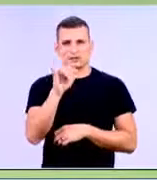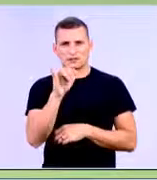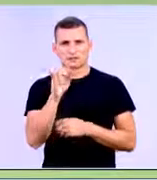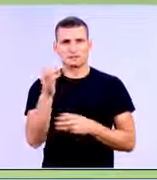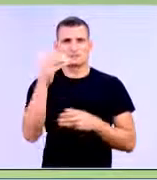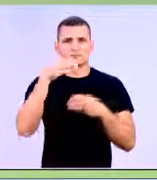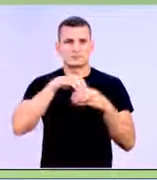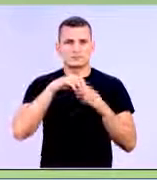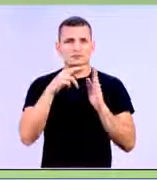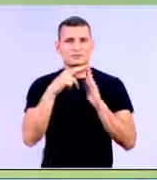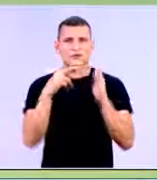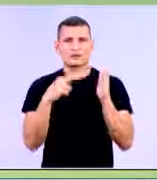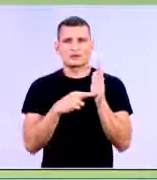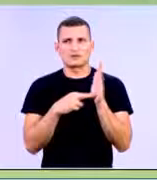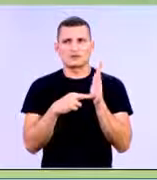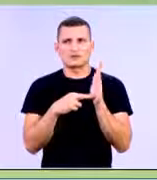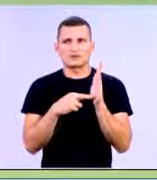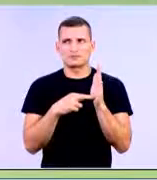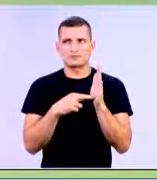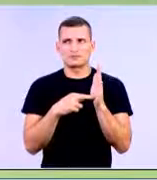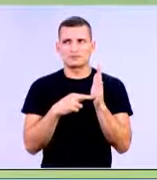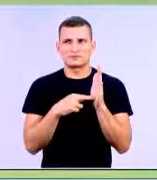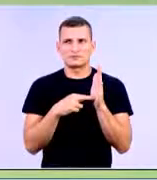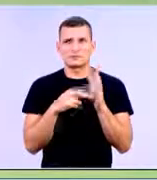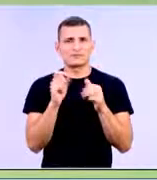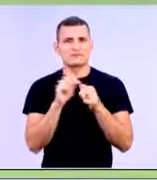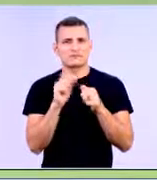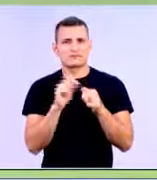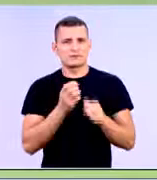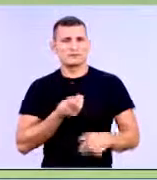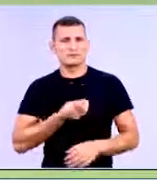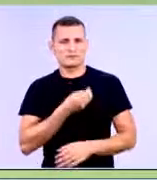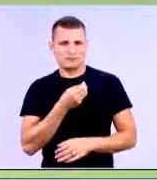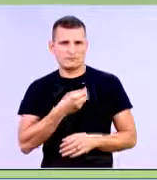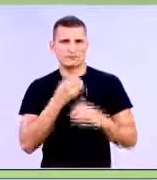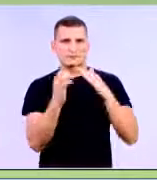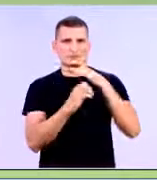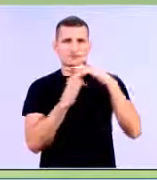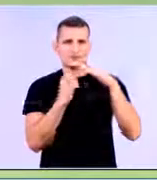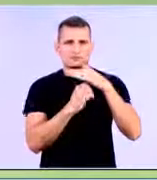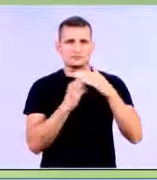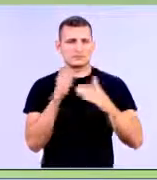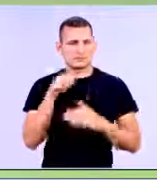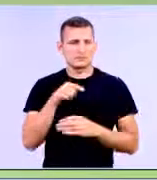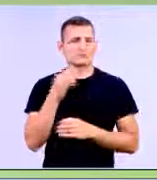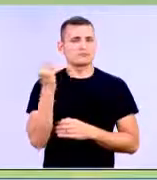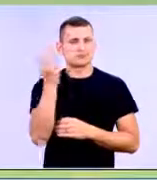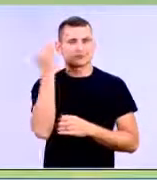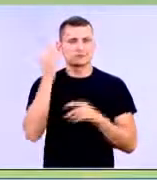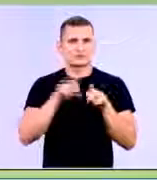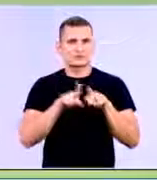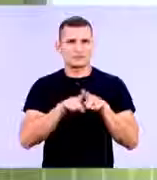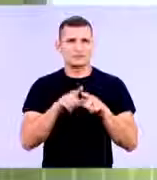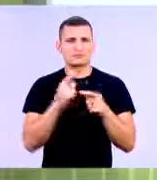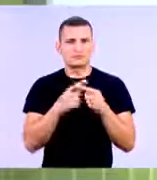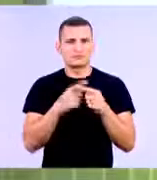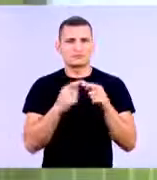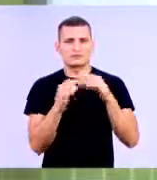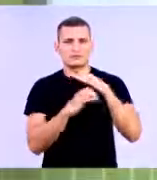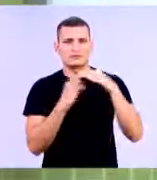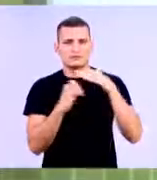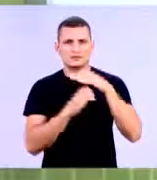implementar as regras e fazê-las vivas na empresa. Isso aqui é outro ponto bem importante, porque as empresas,